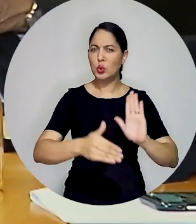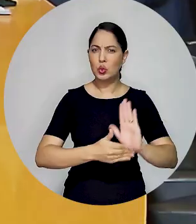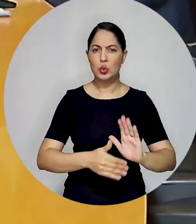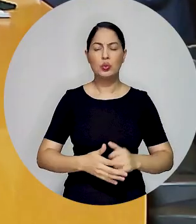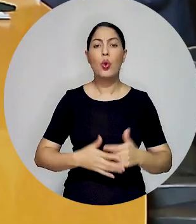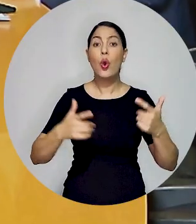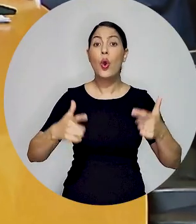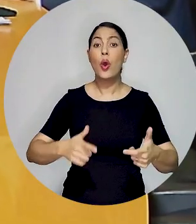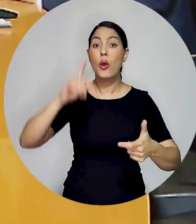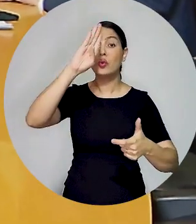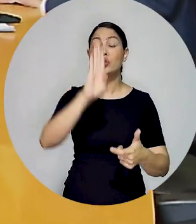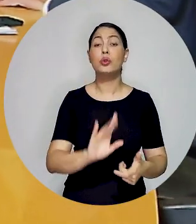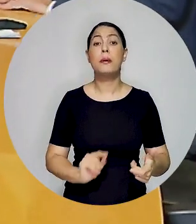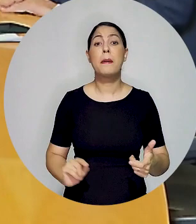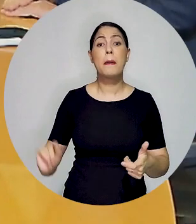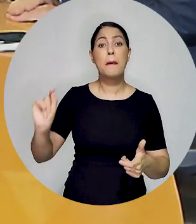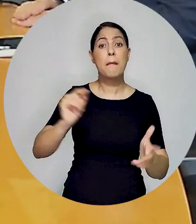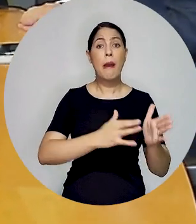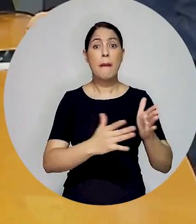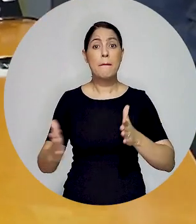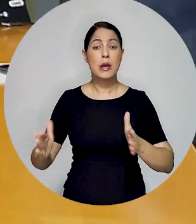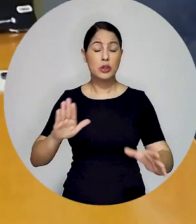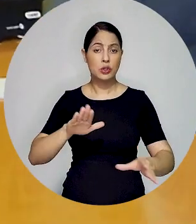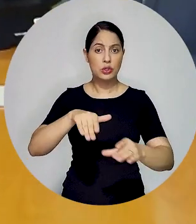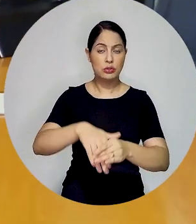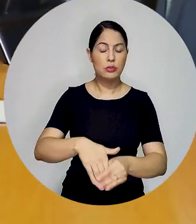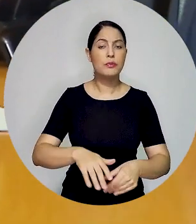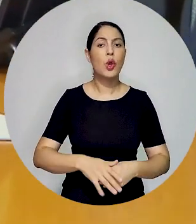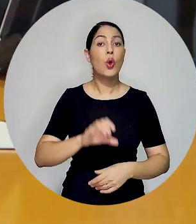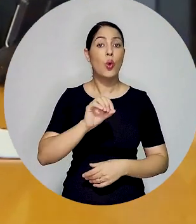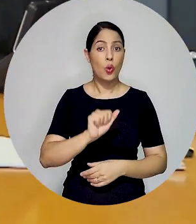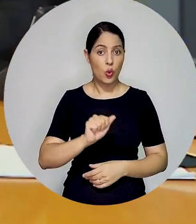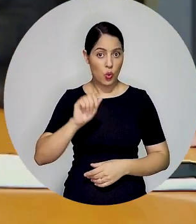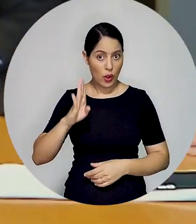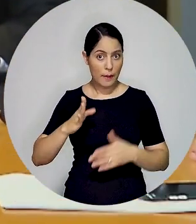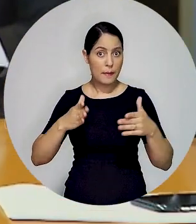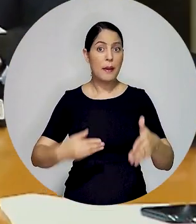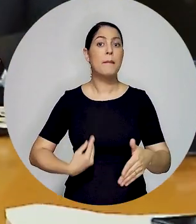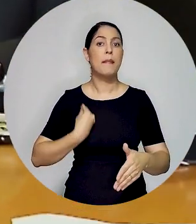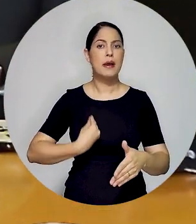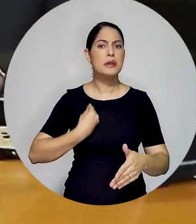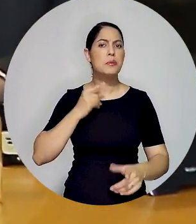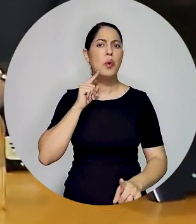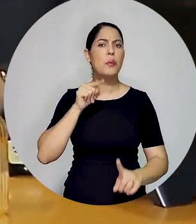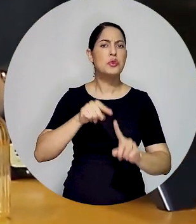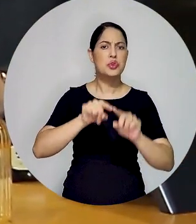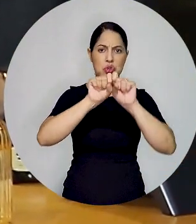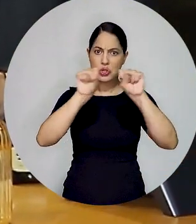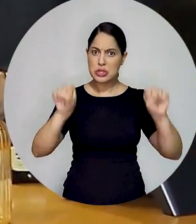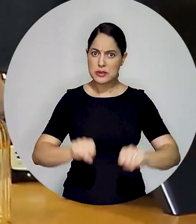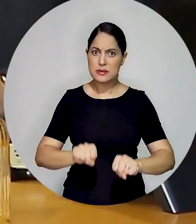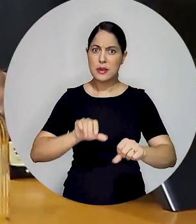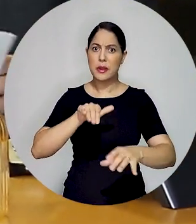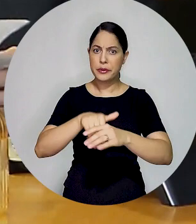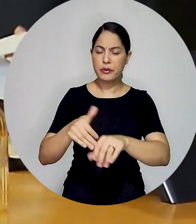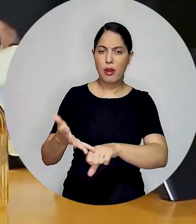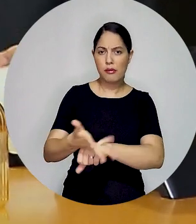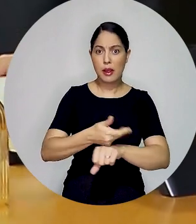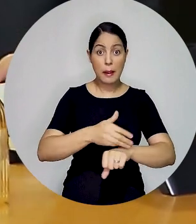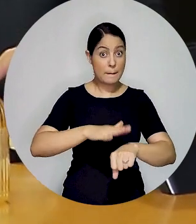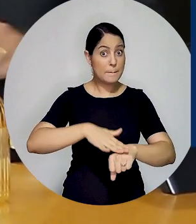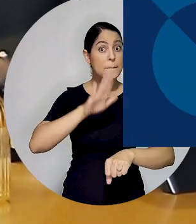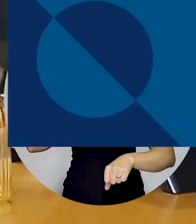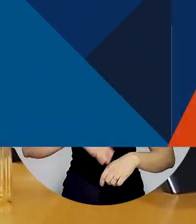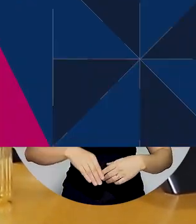território nacional. Ao longo do processo eleitoral, a OAB participou ativamente de diversas iniciativas para o aprimoramento do sistema